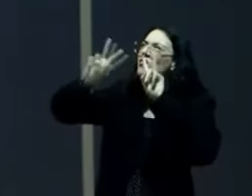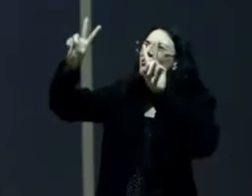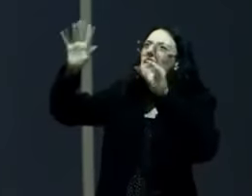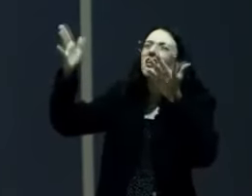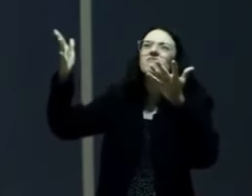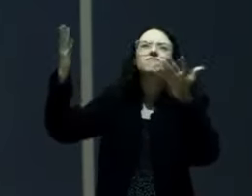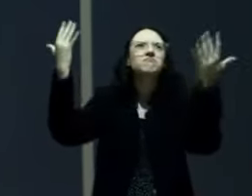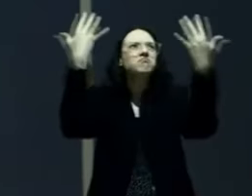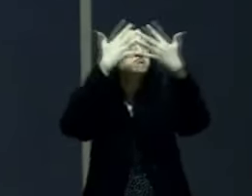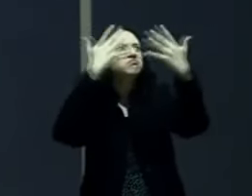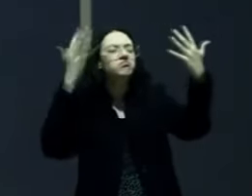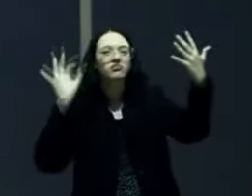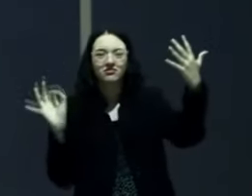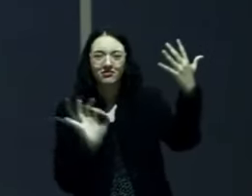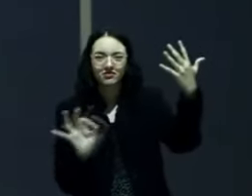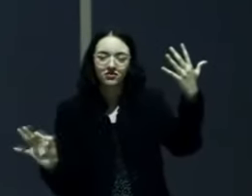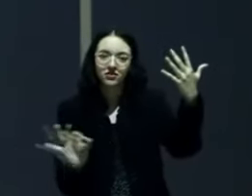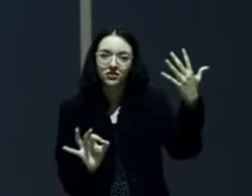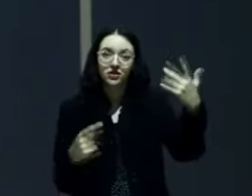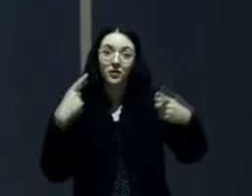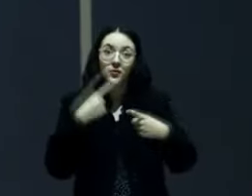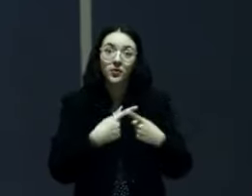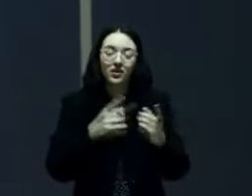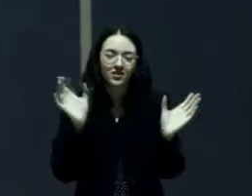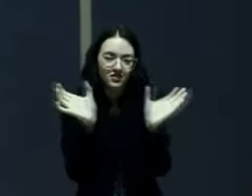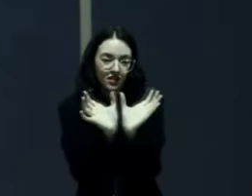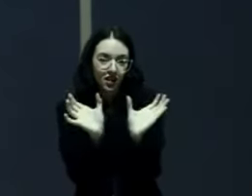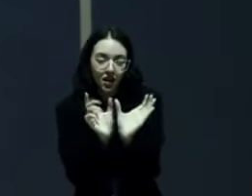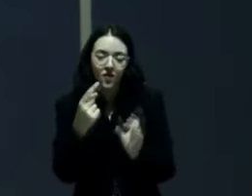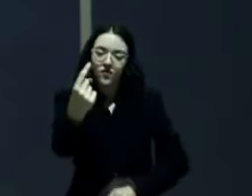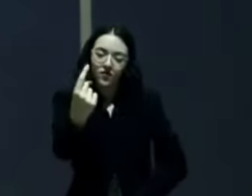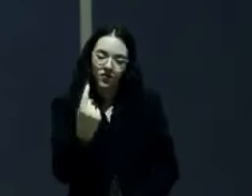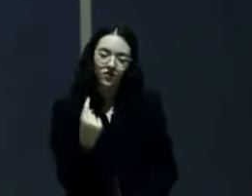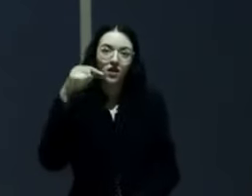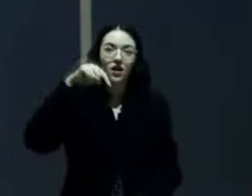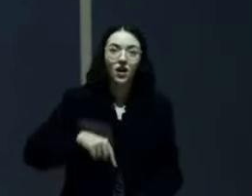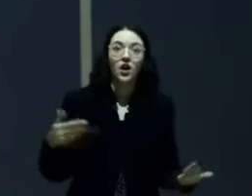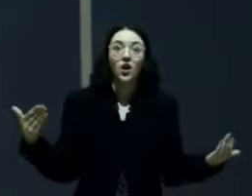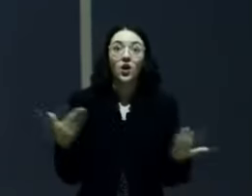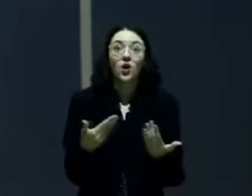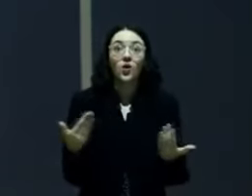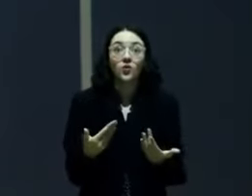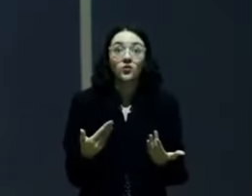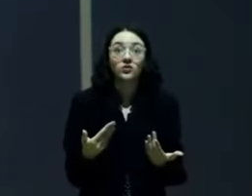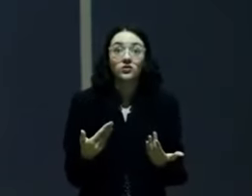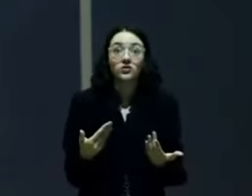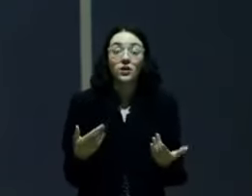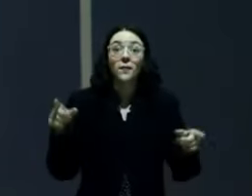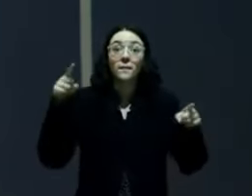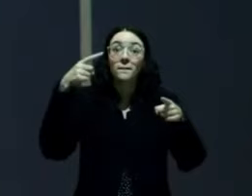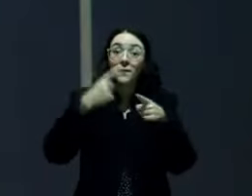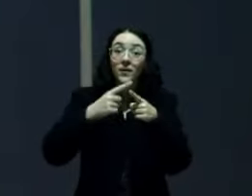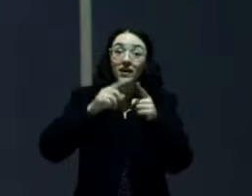Porque ceia... Vir aqui essa noite, eu vim aqui porque a ceia me lembra do